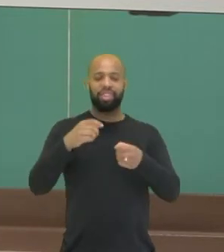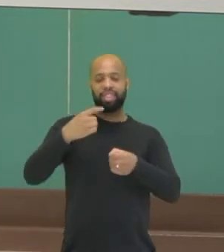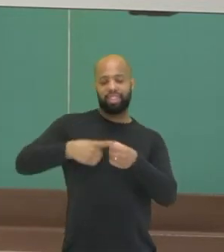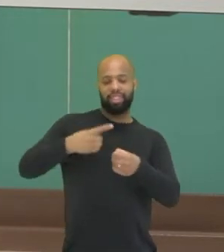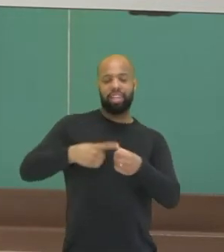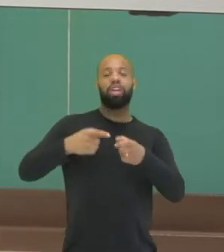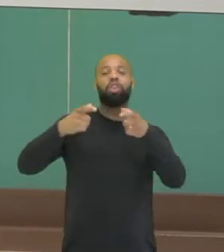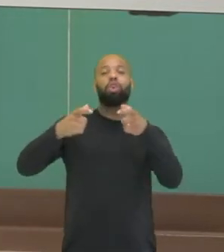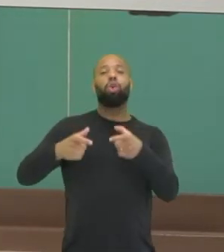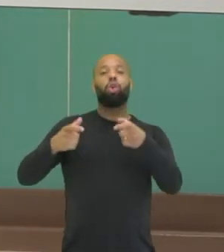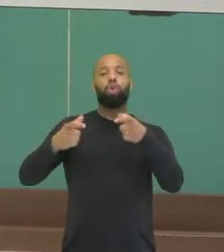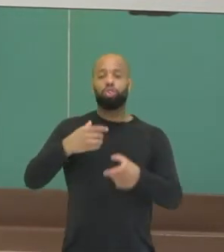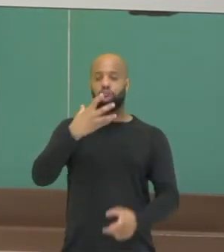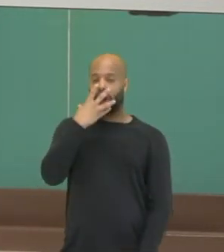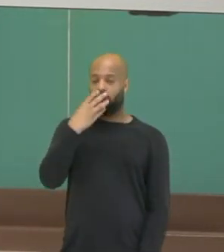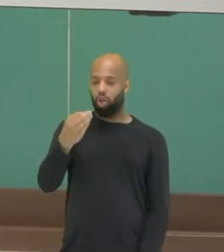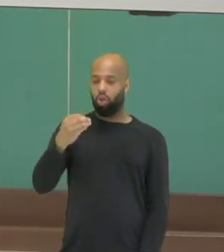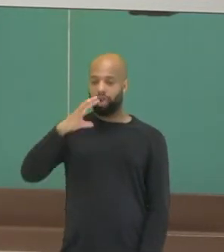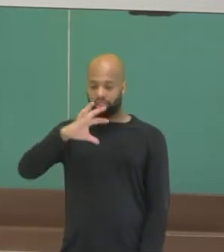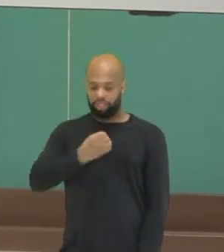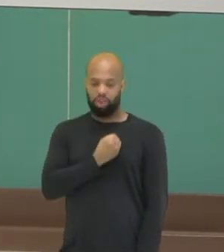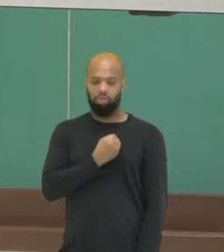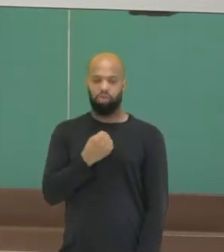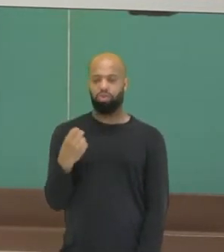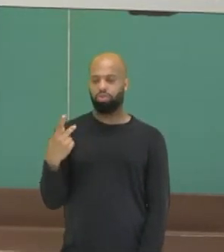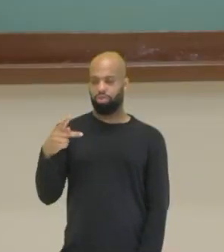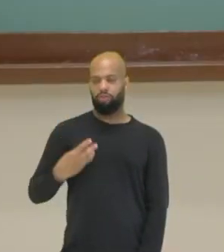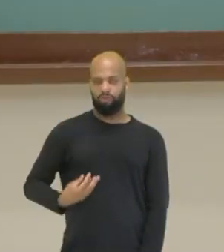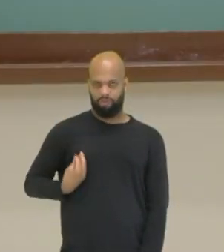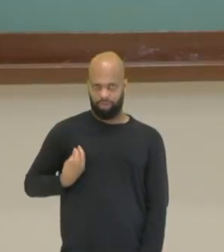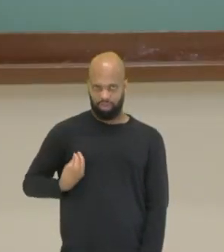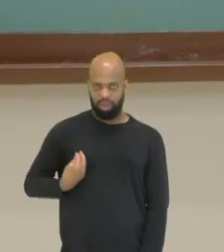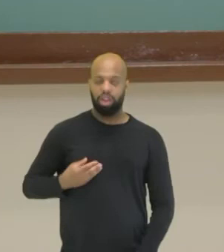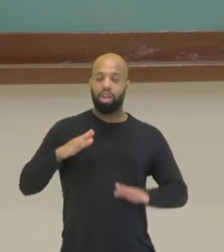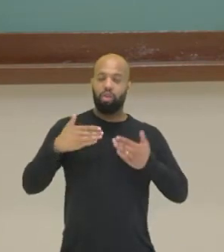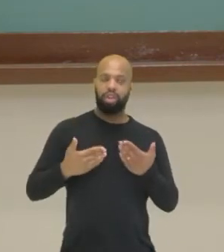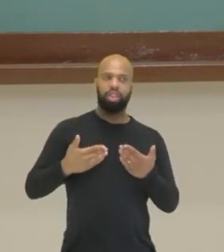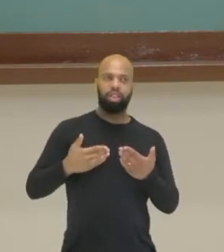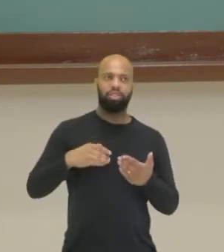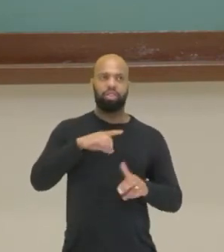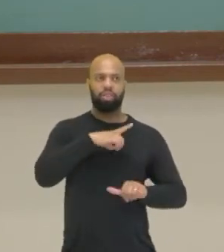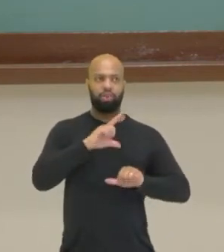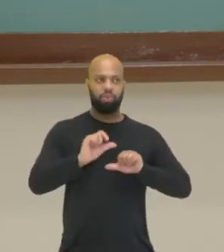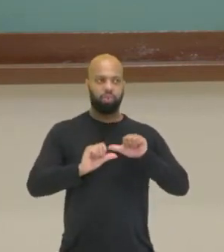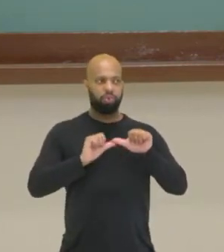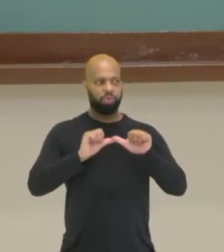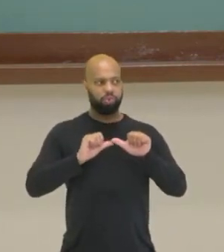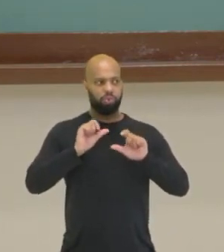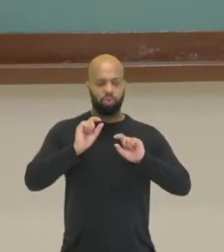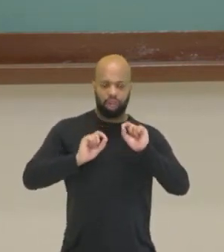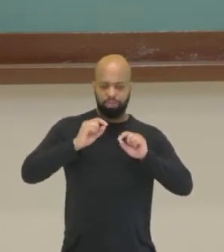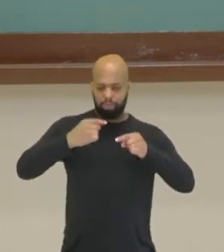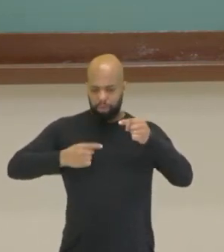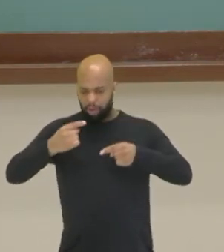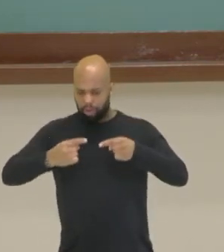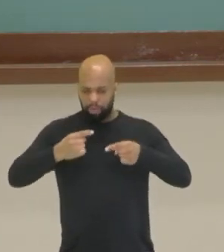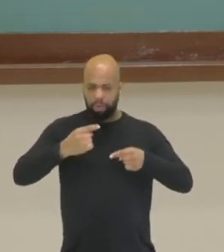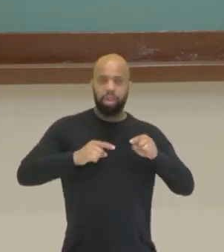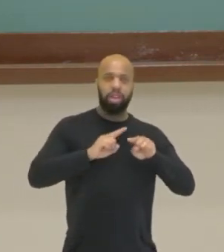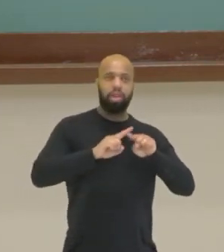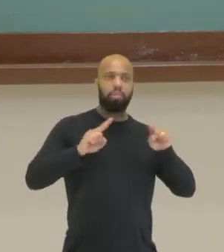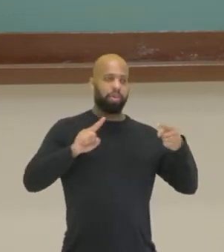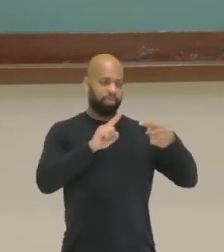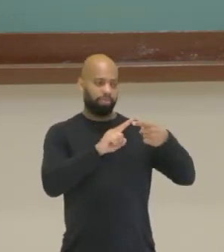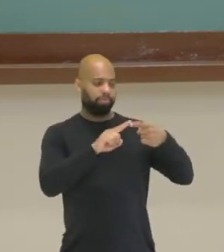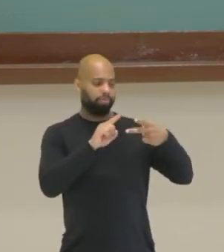loba salvou vocês. E nessa brincadeira, né, ou melhor, acabaram entrando em discussão, e o Rômulo fala o seguinte, olha, foi ali